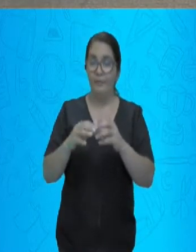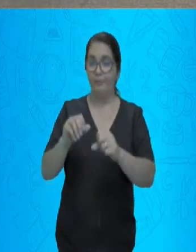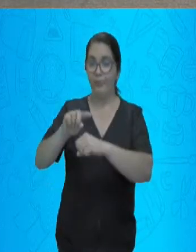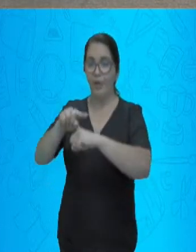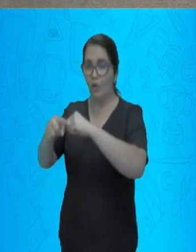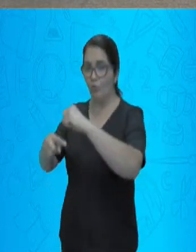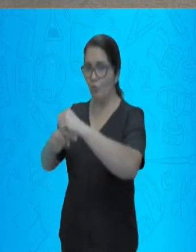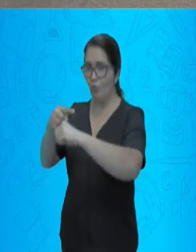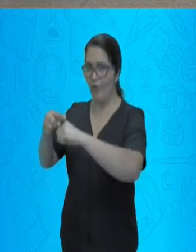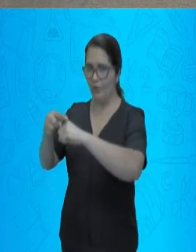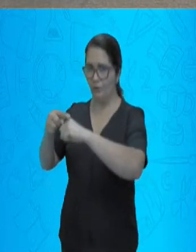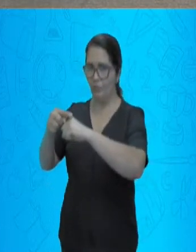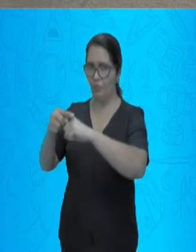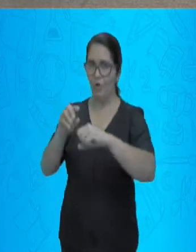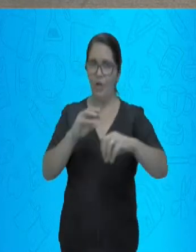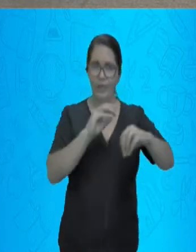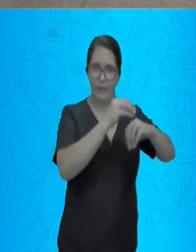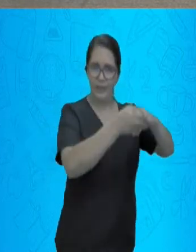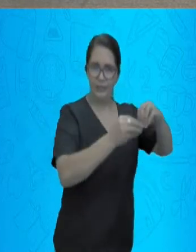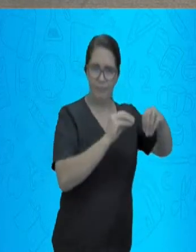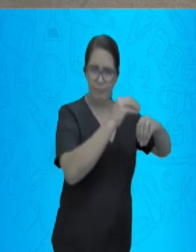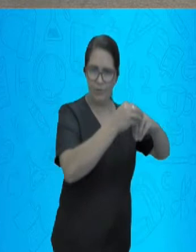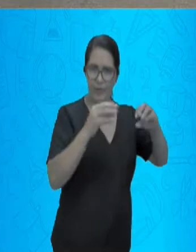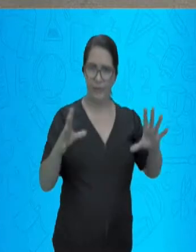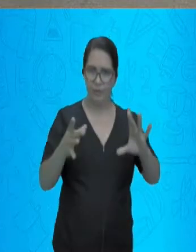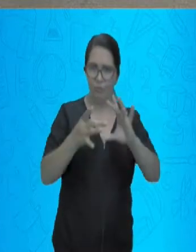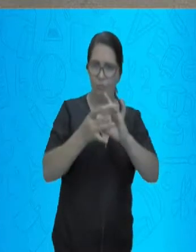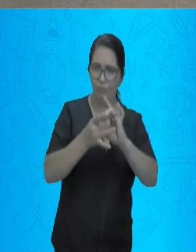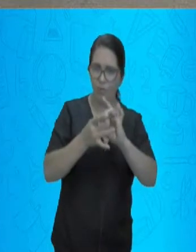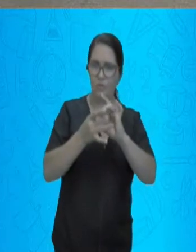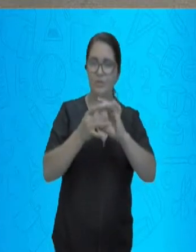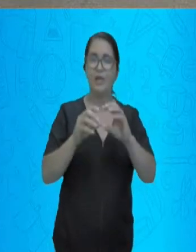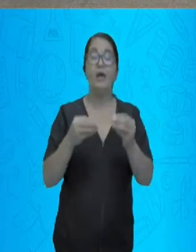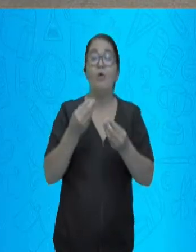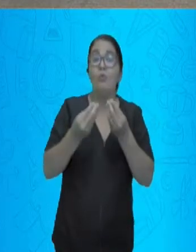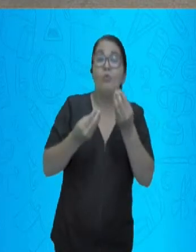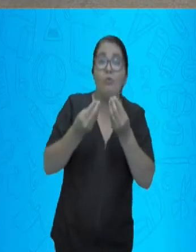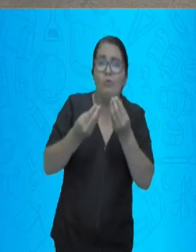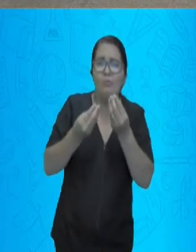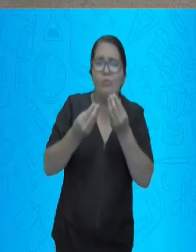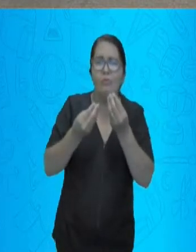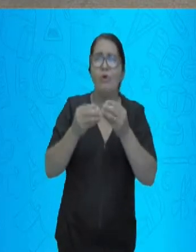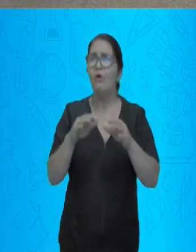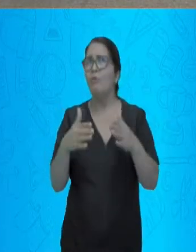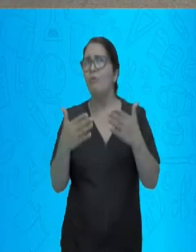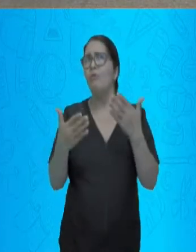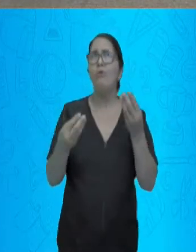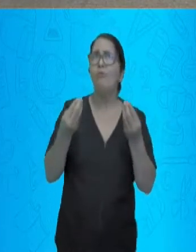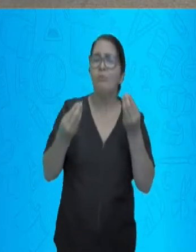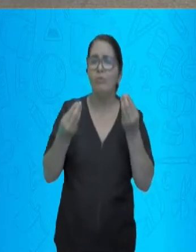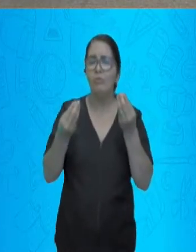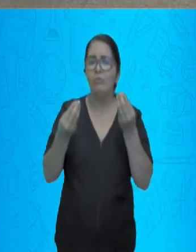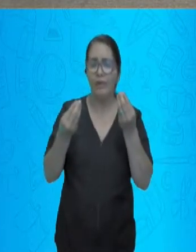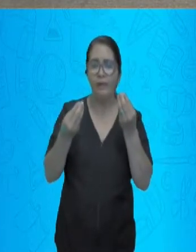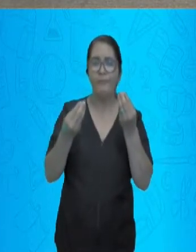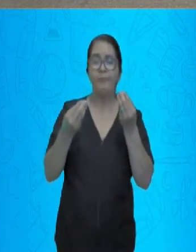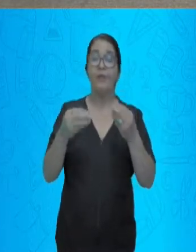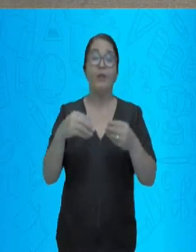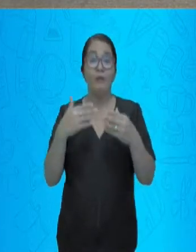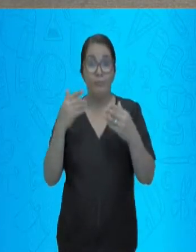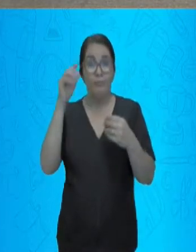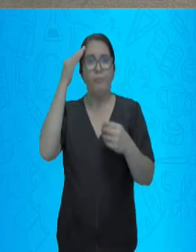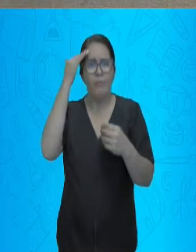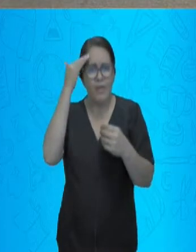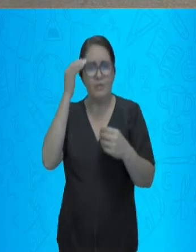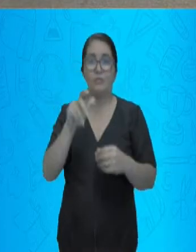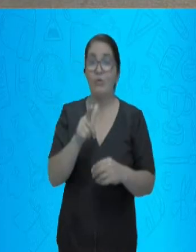elemento químico. Quando eu falo água, Delma, você falou ainda há pouco, H2O.